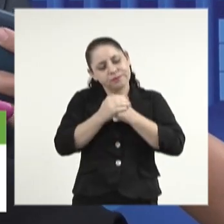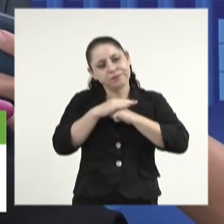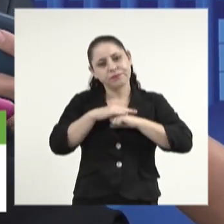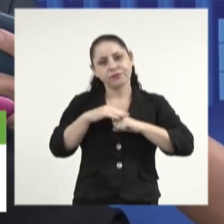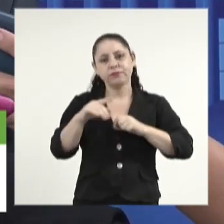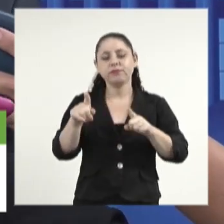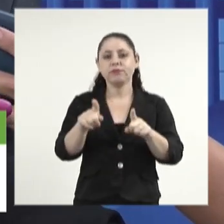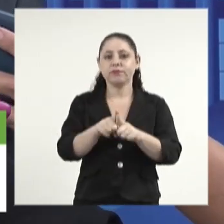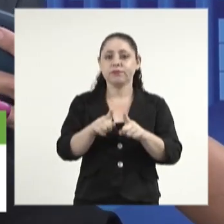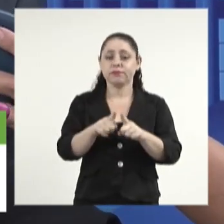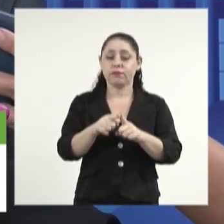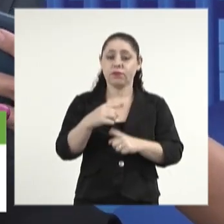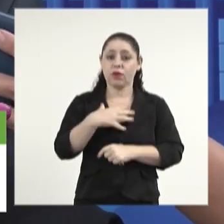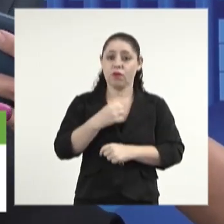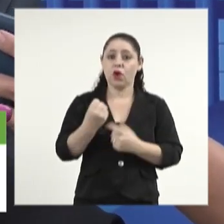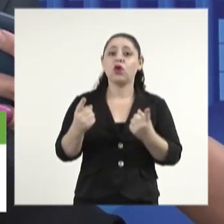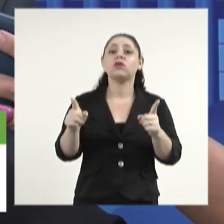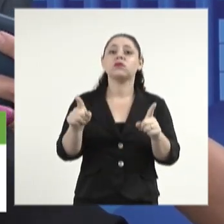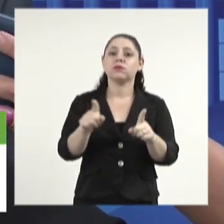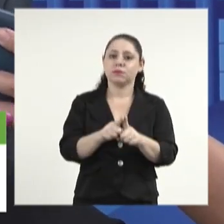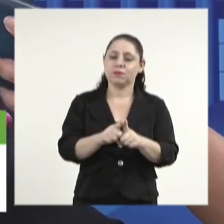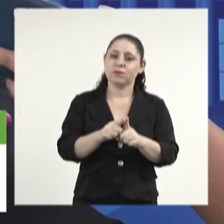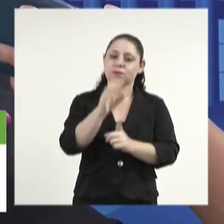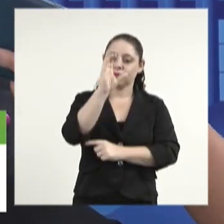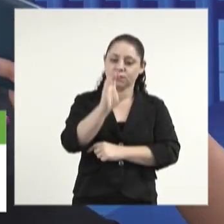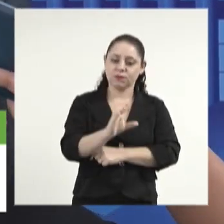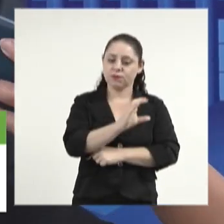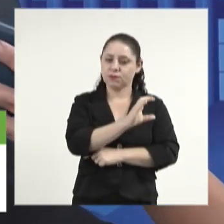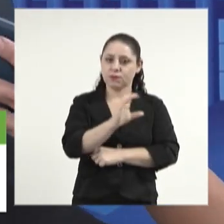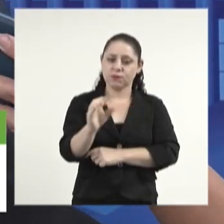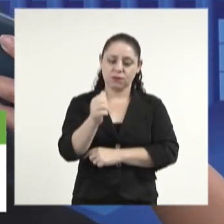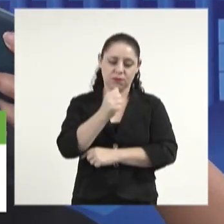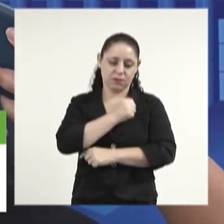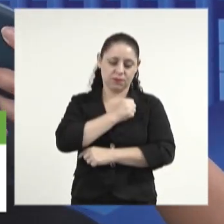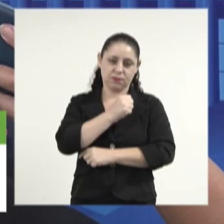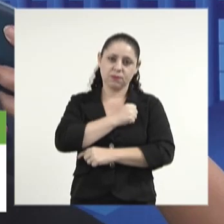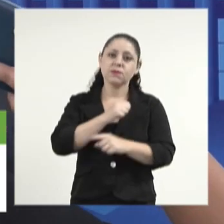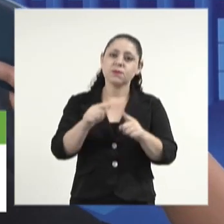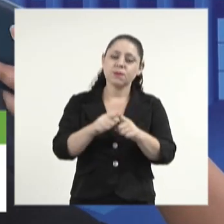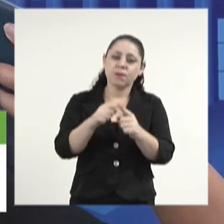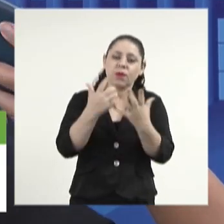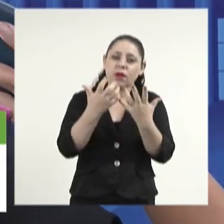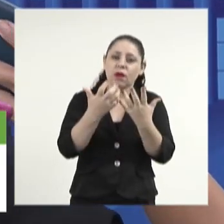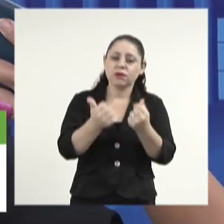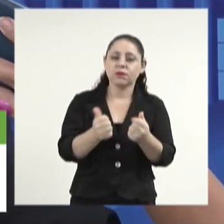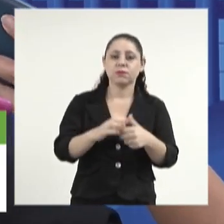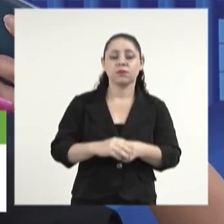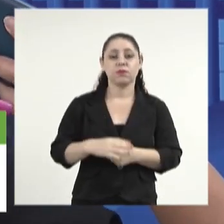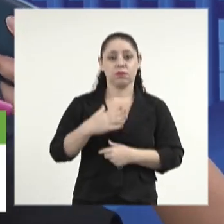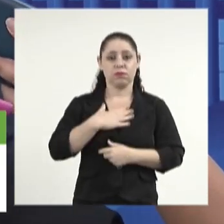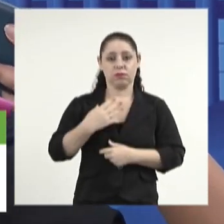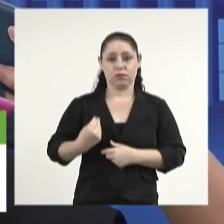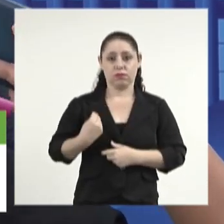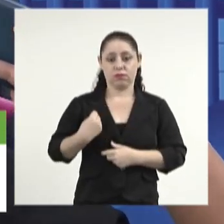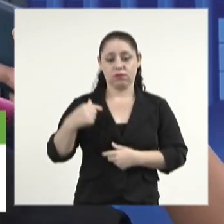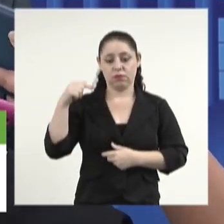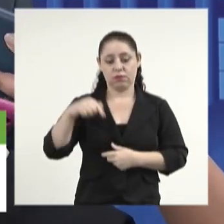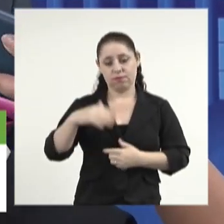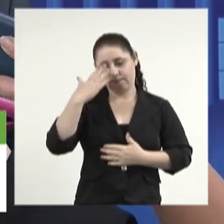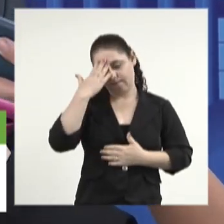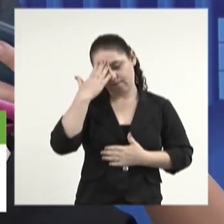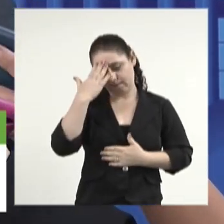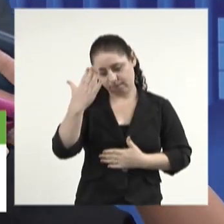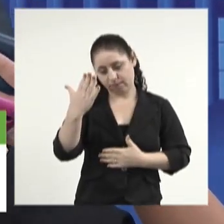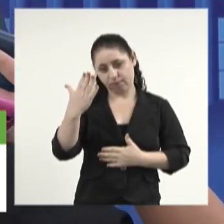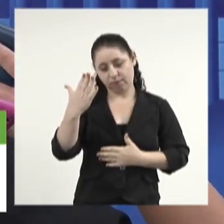Deu também muitos filhos e filhas ao carisma de Dom Bosco. Então, a minha presença quer dizer